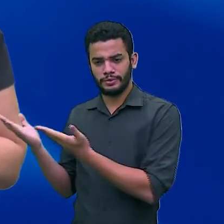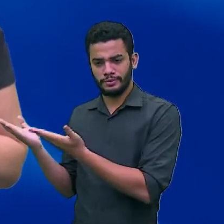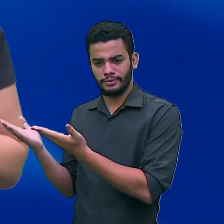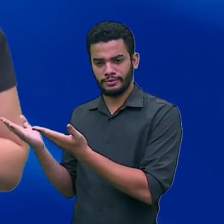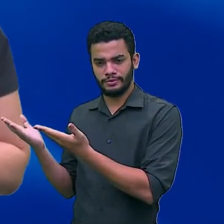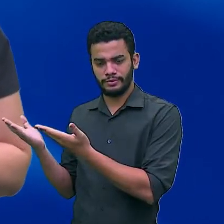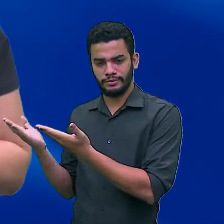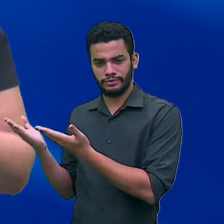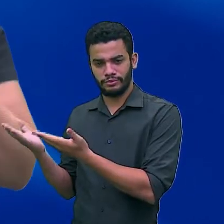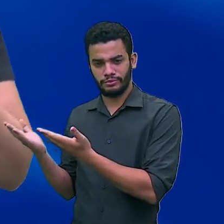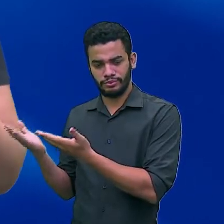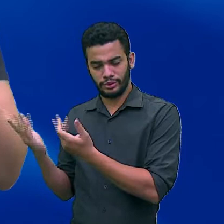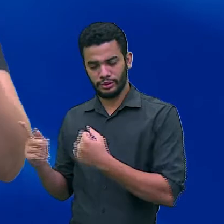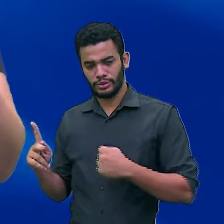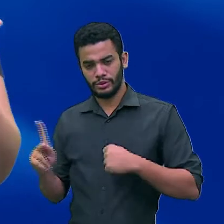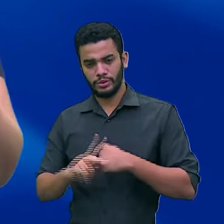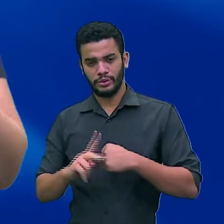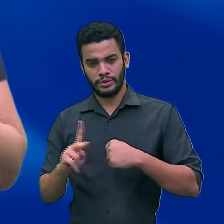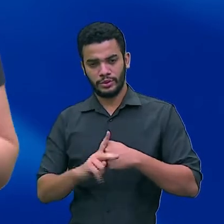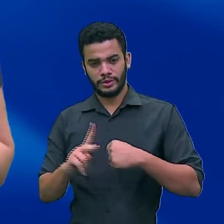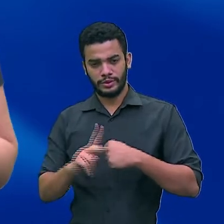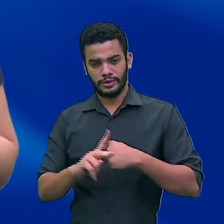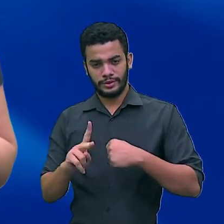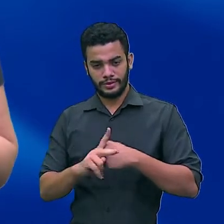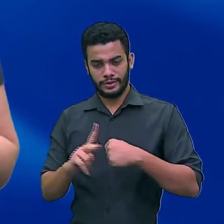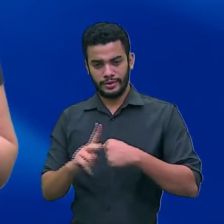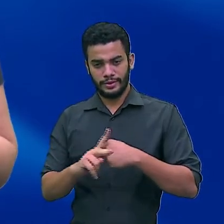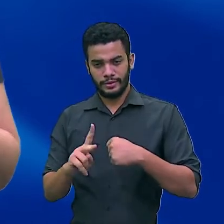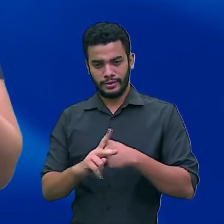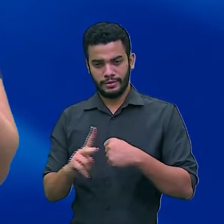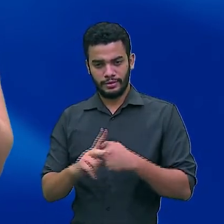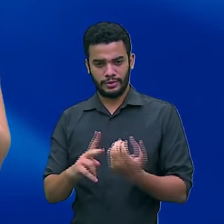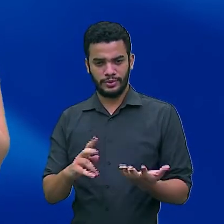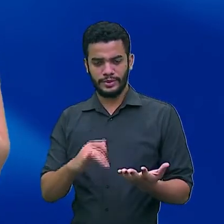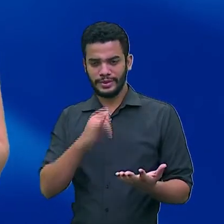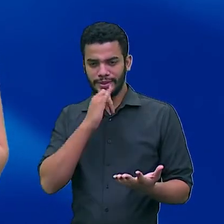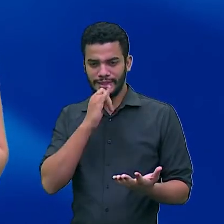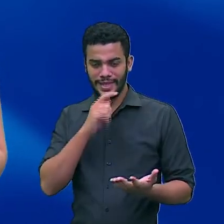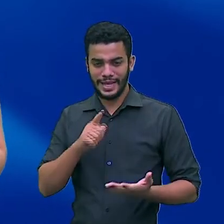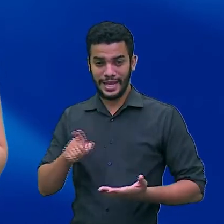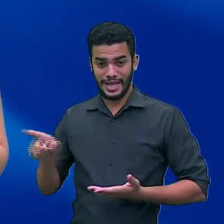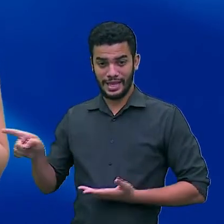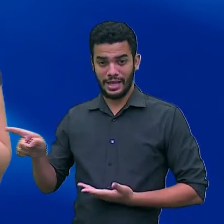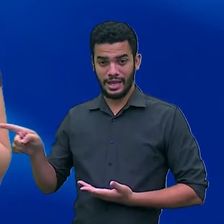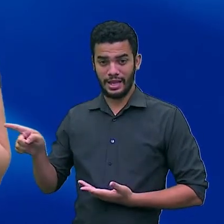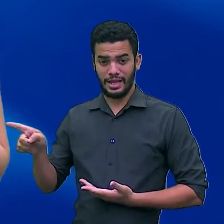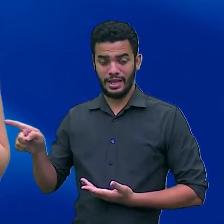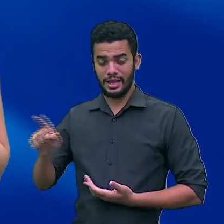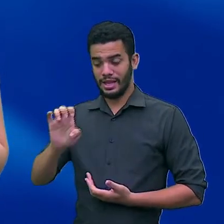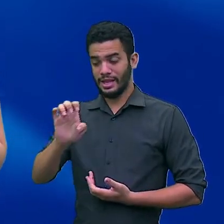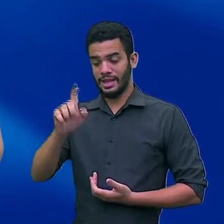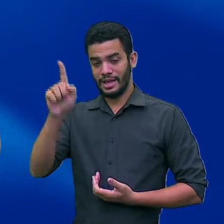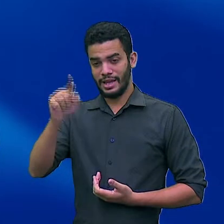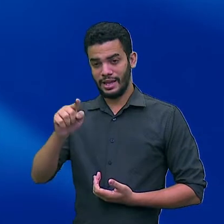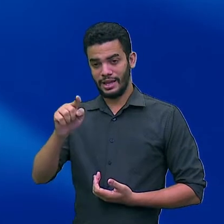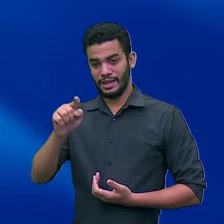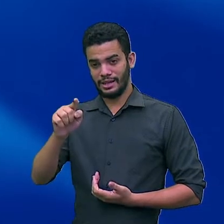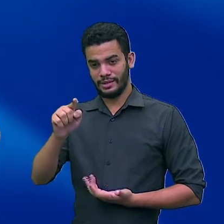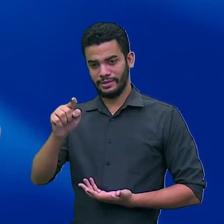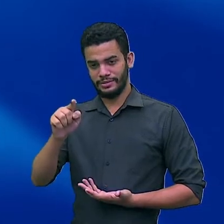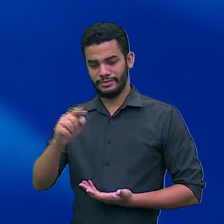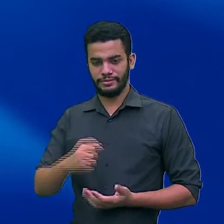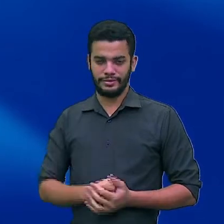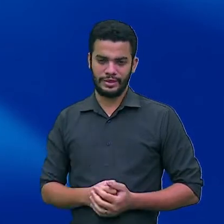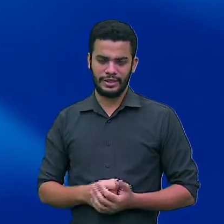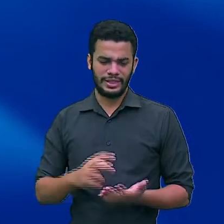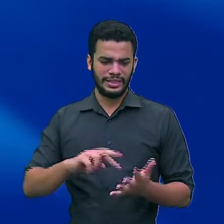conjugados. Percebam, ela é feliz. Ah, eu consigo entender aí que esse verbo o quê? Deu uma